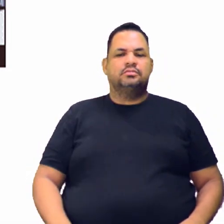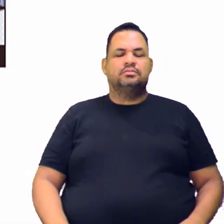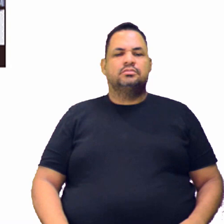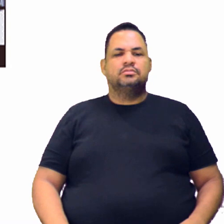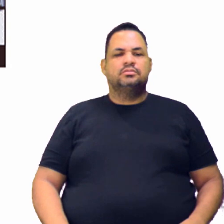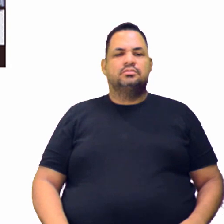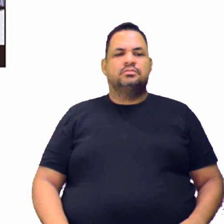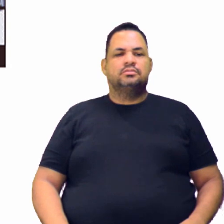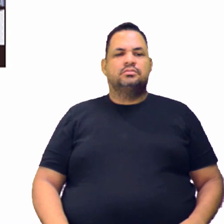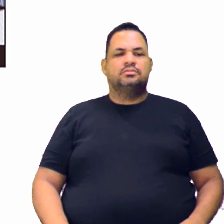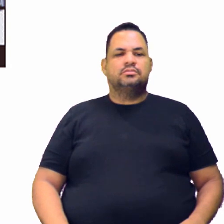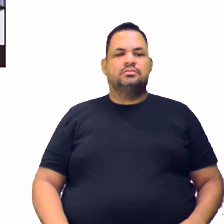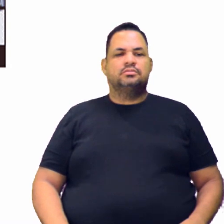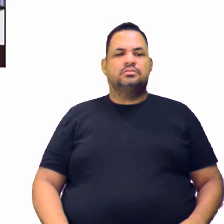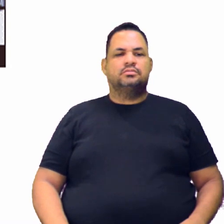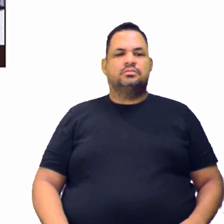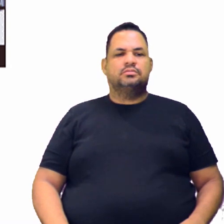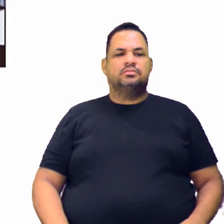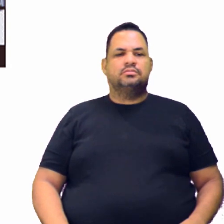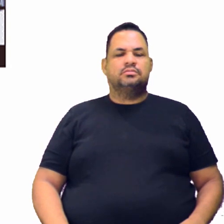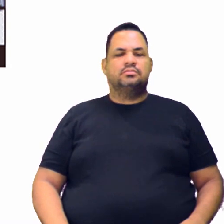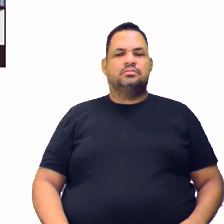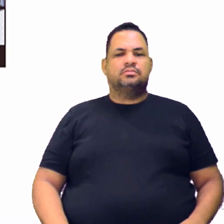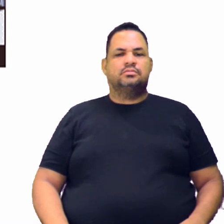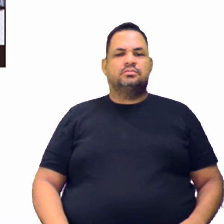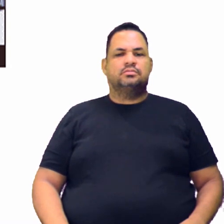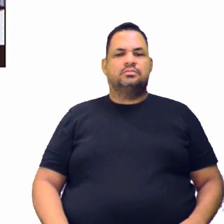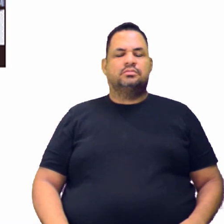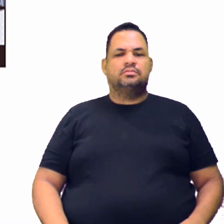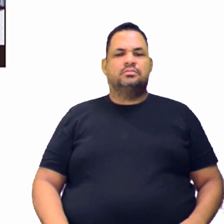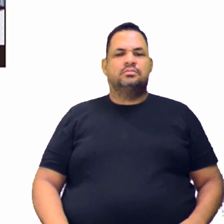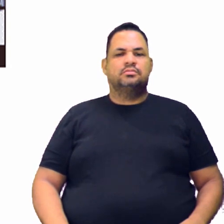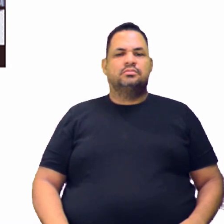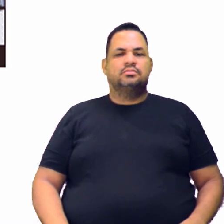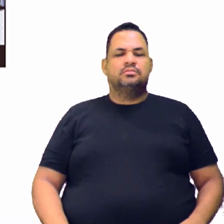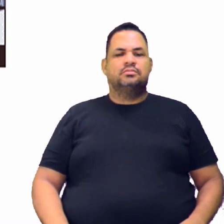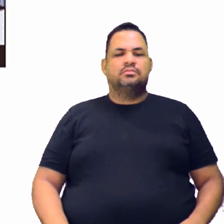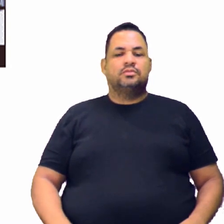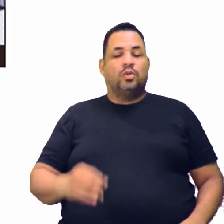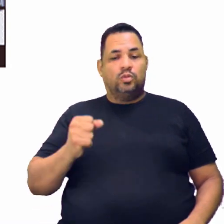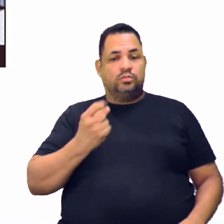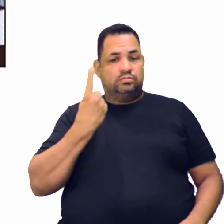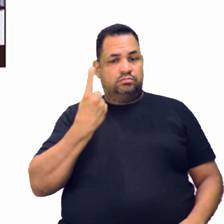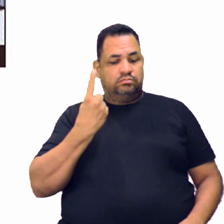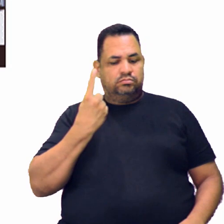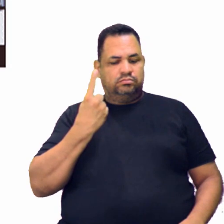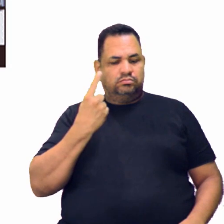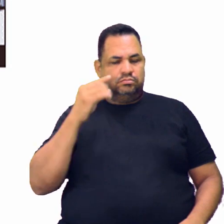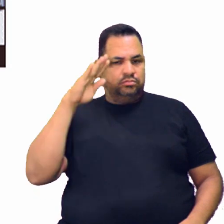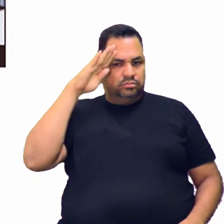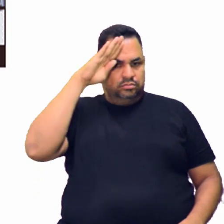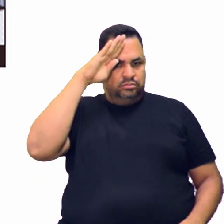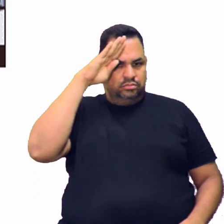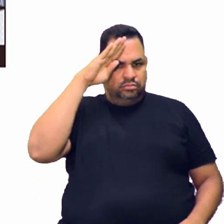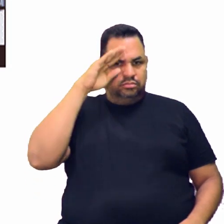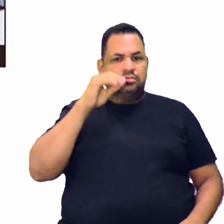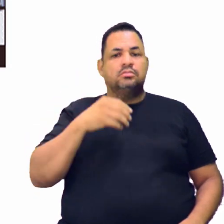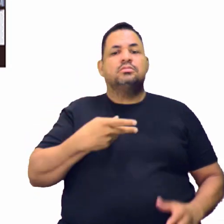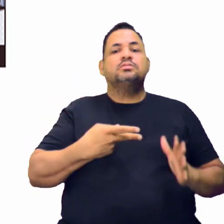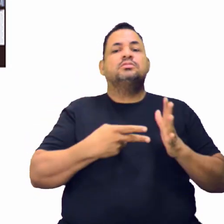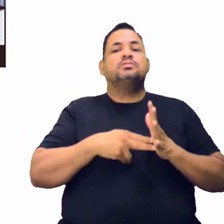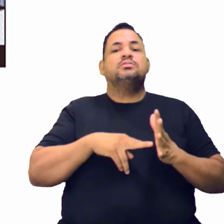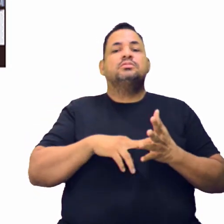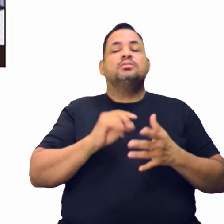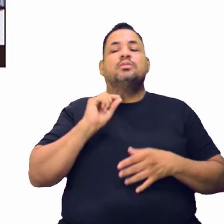Gritou, olha o balãozinho. Aí soldado responde, sentido do